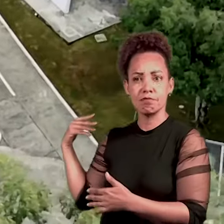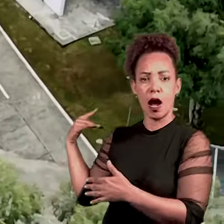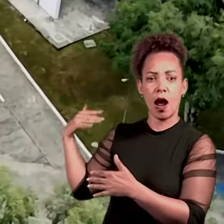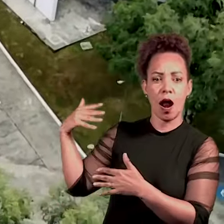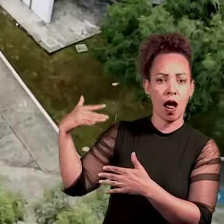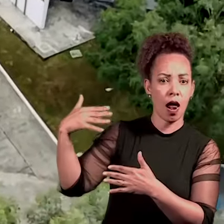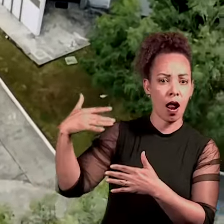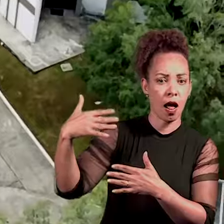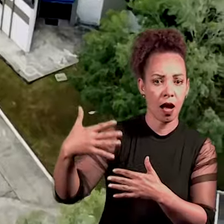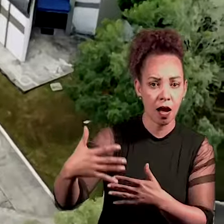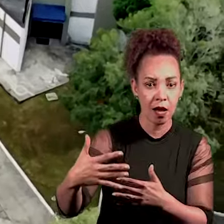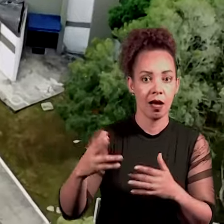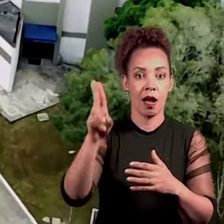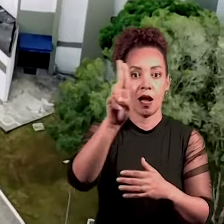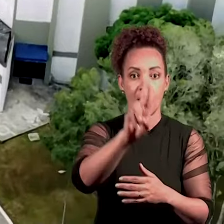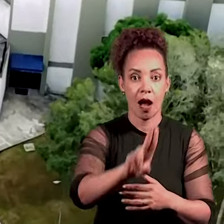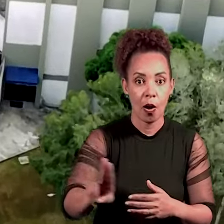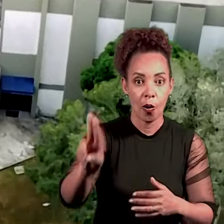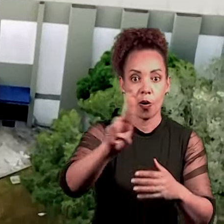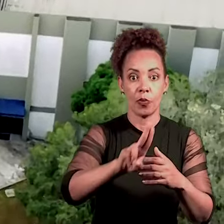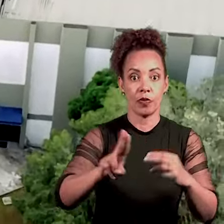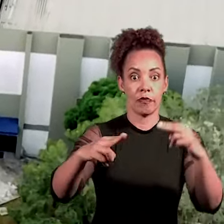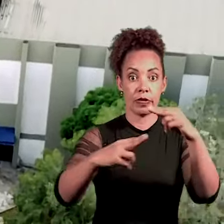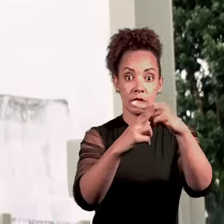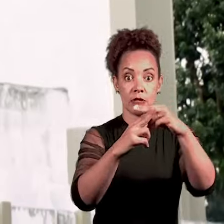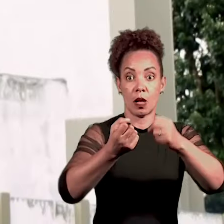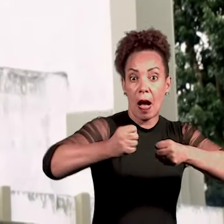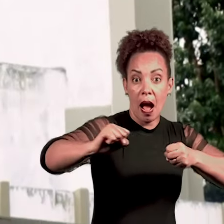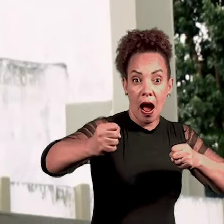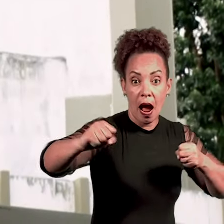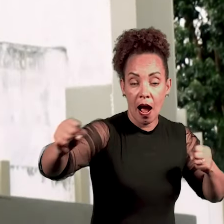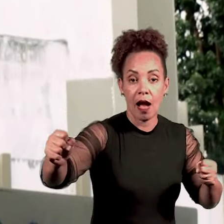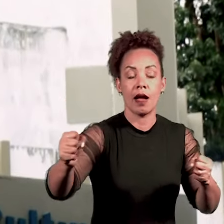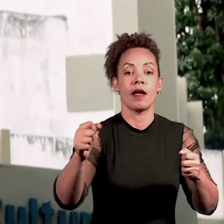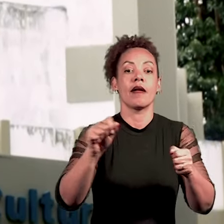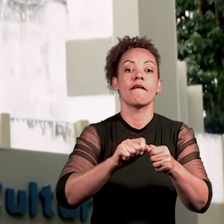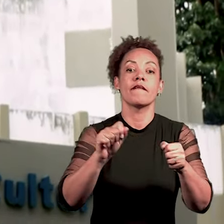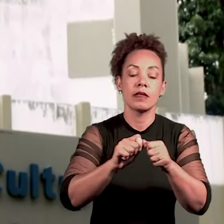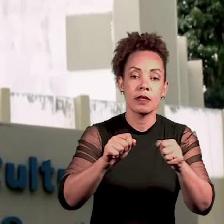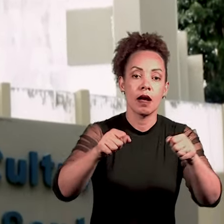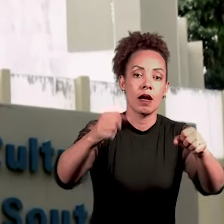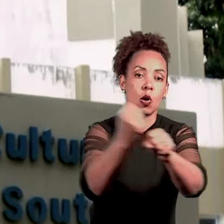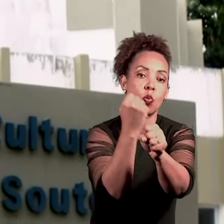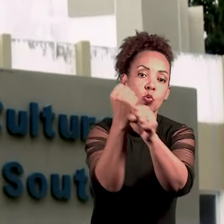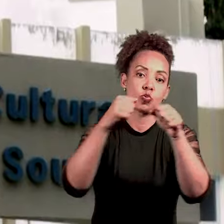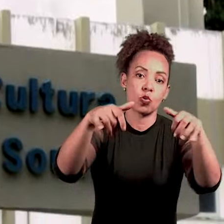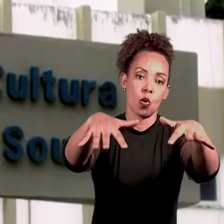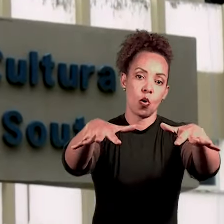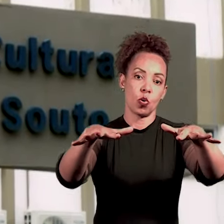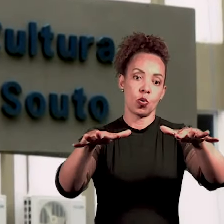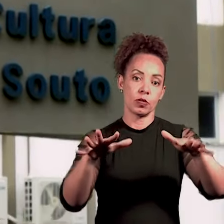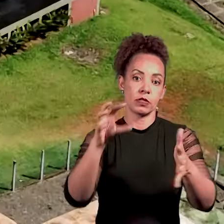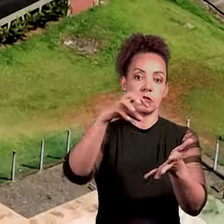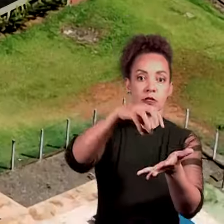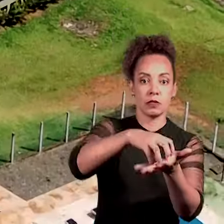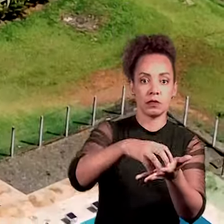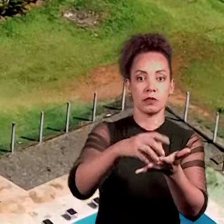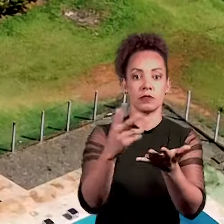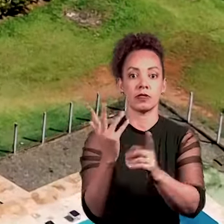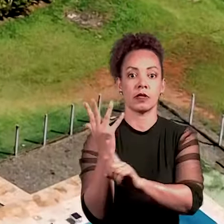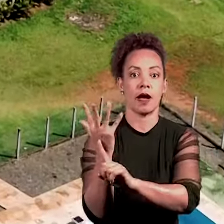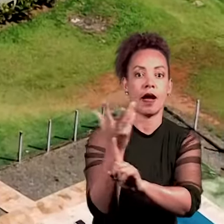funcionar, não é, em 3 turnos. Então, de lá para cá, nós tivemos uma expansão maravilhosa. Nós tivemos